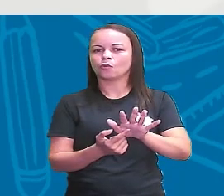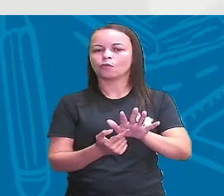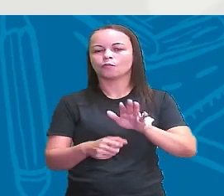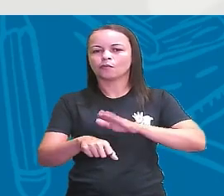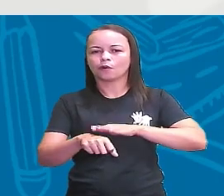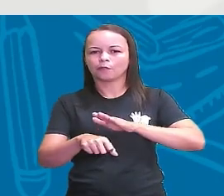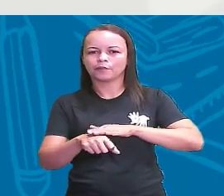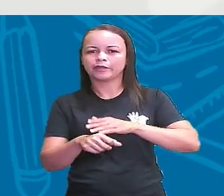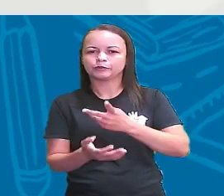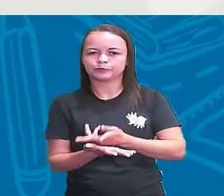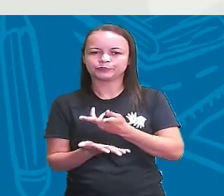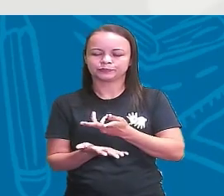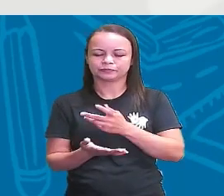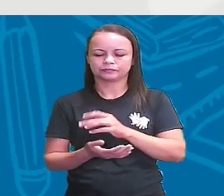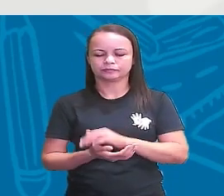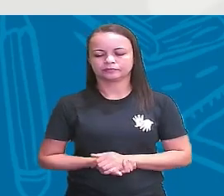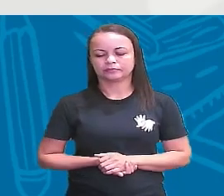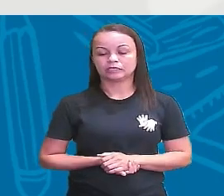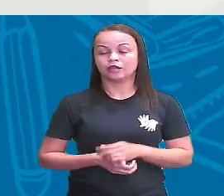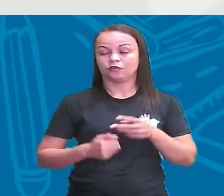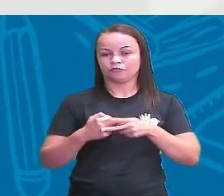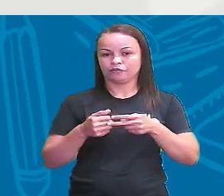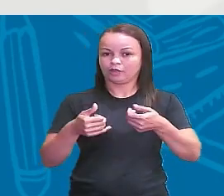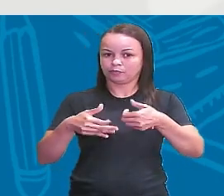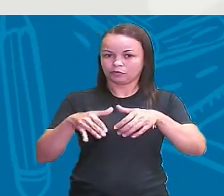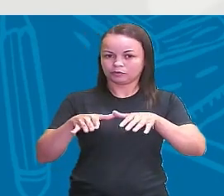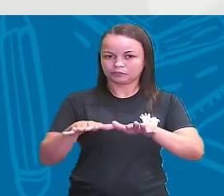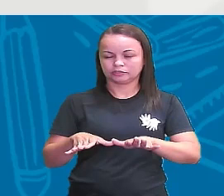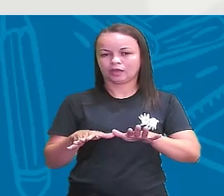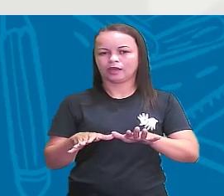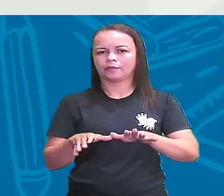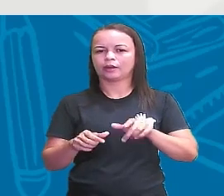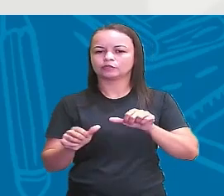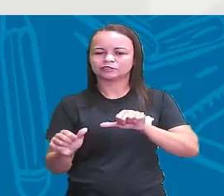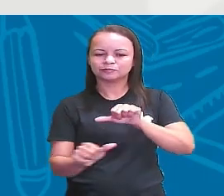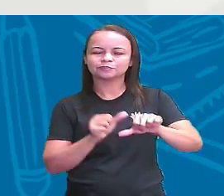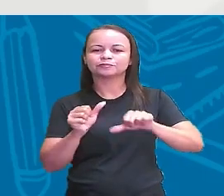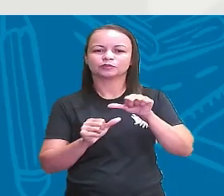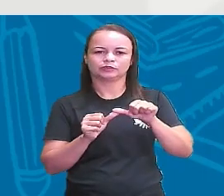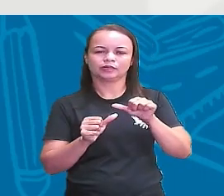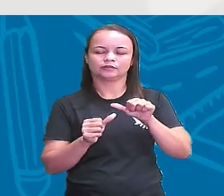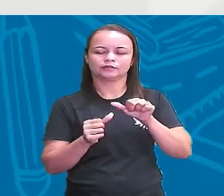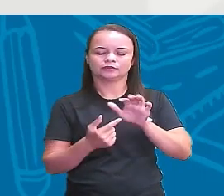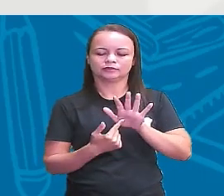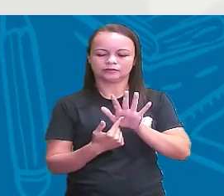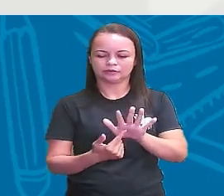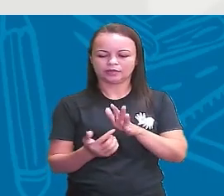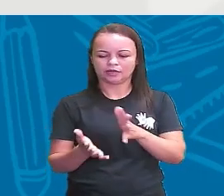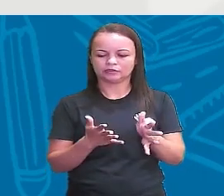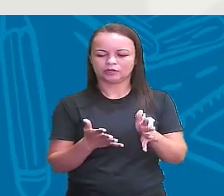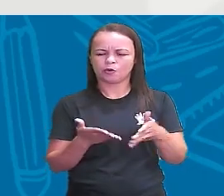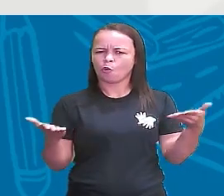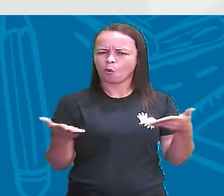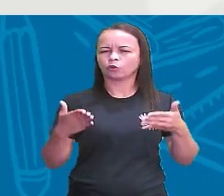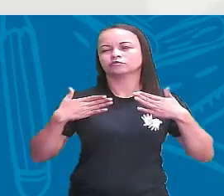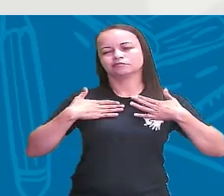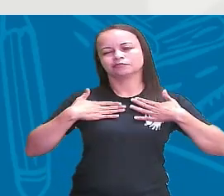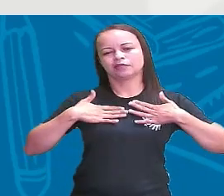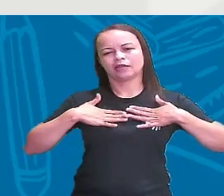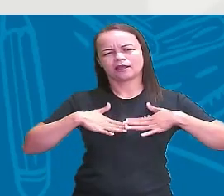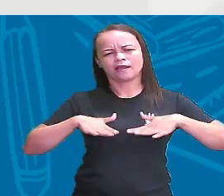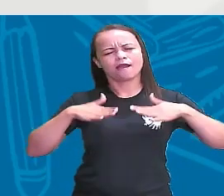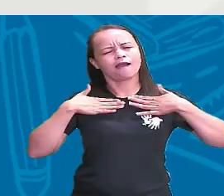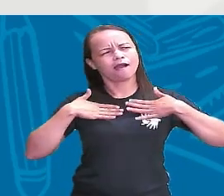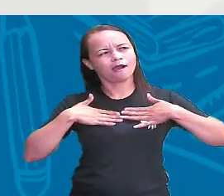acontecimento. Já o verbo estar para indicar mudanças. Está muito tranquilo hoje. Hoje